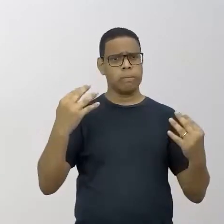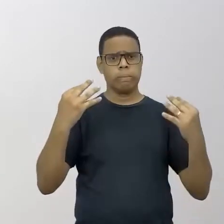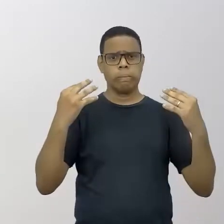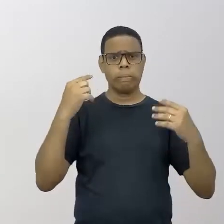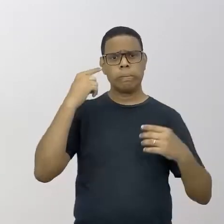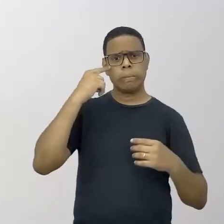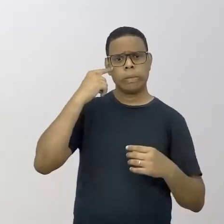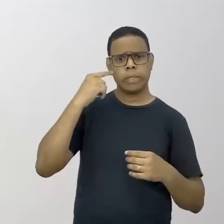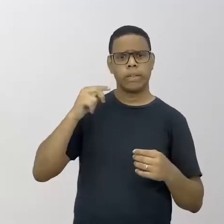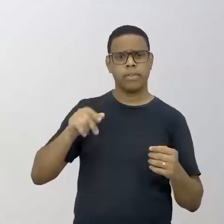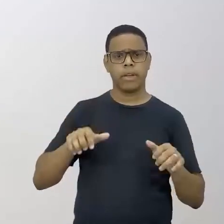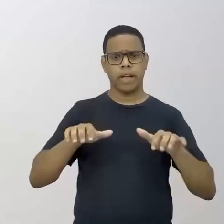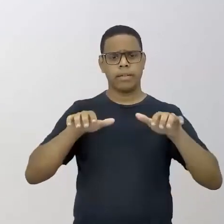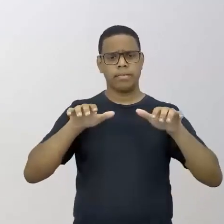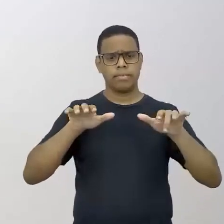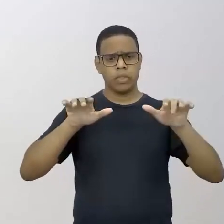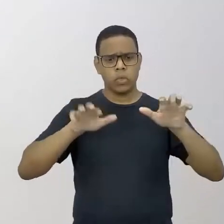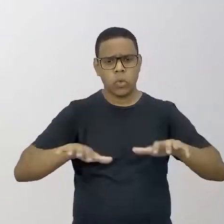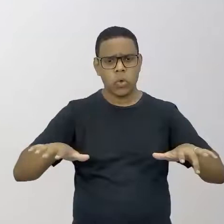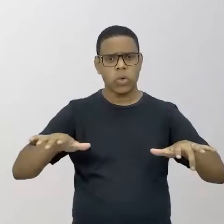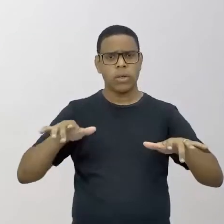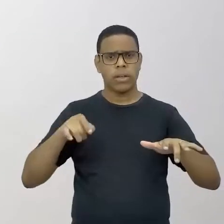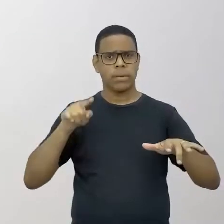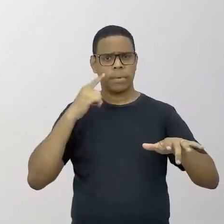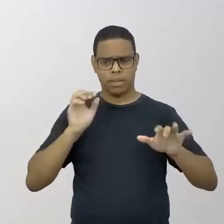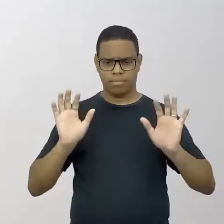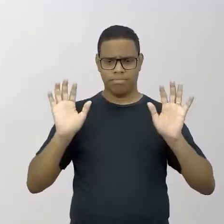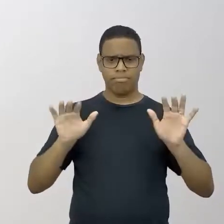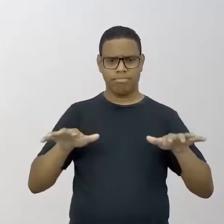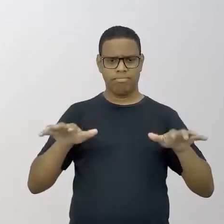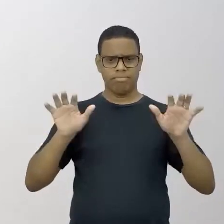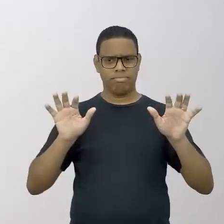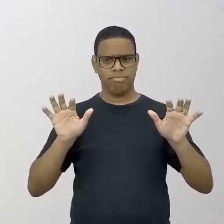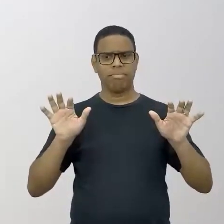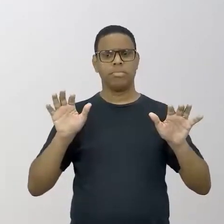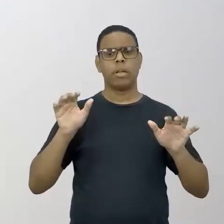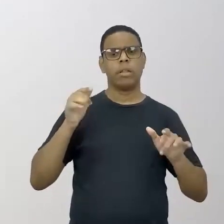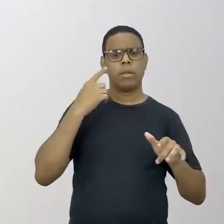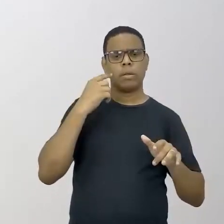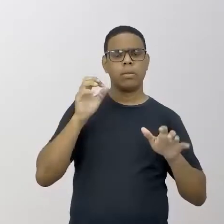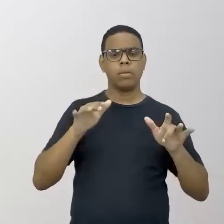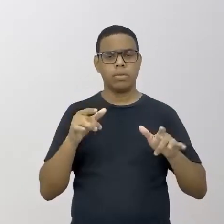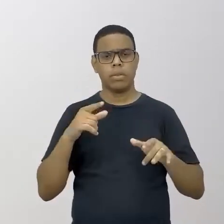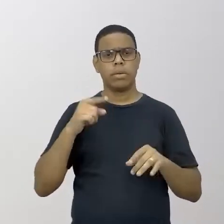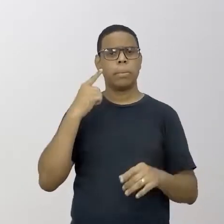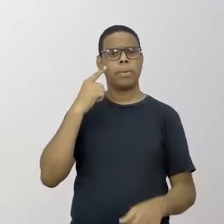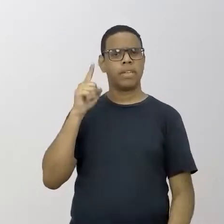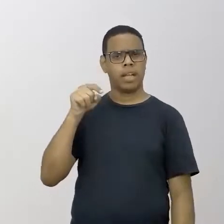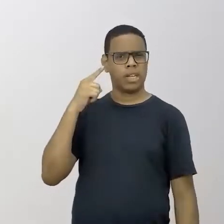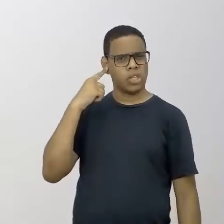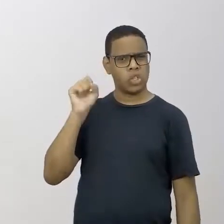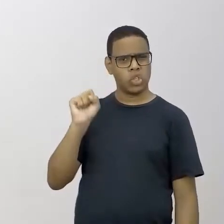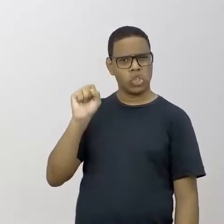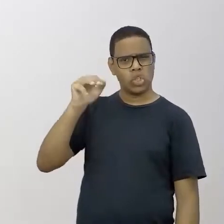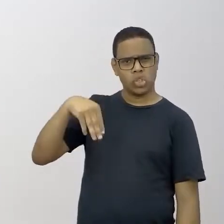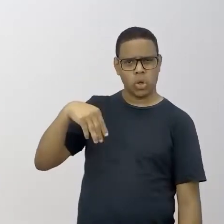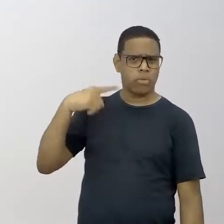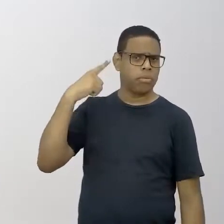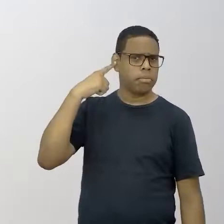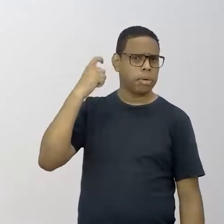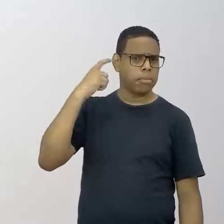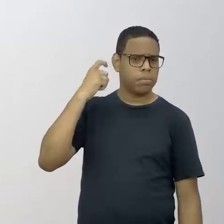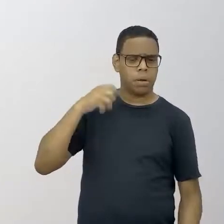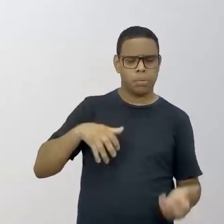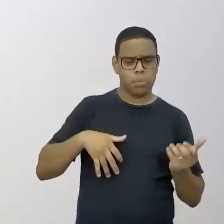que ele ia tocar alguma coisa, né? Porque a gente entende que tocar é o som, o instrumento